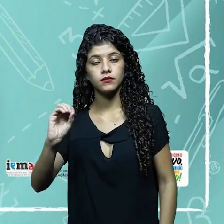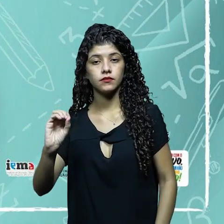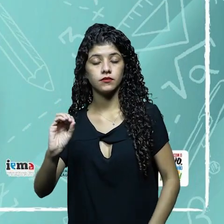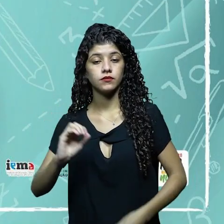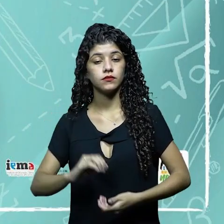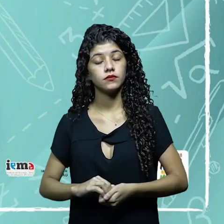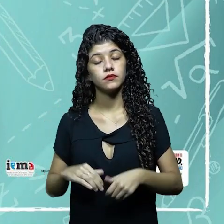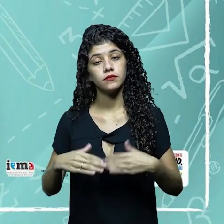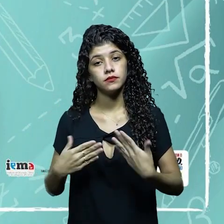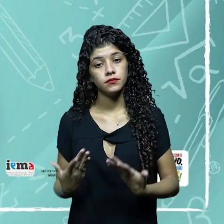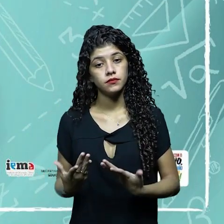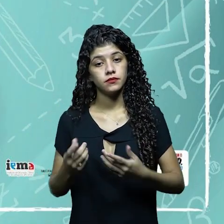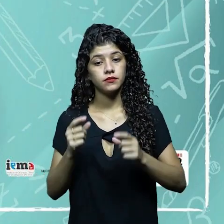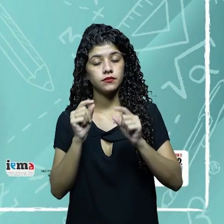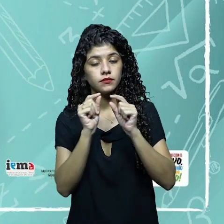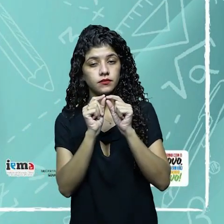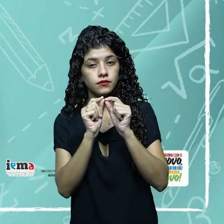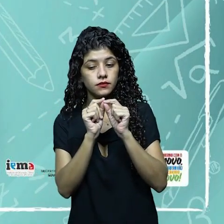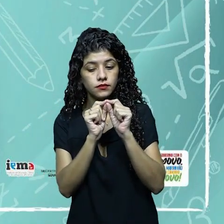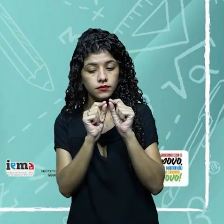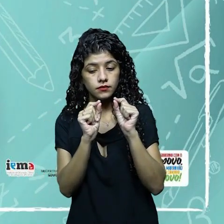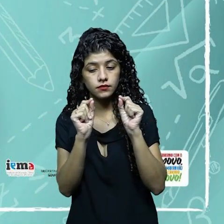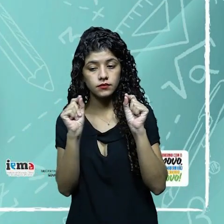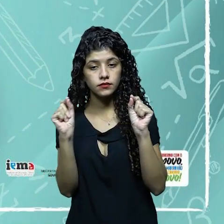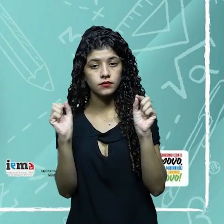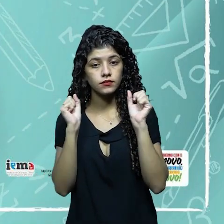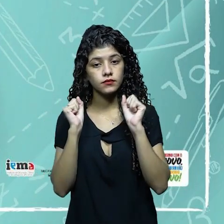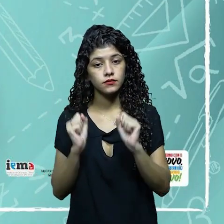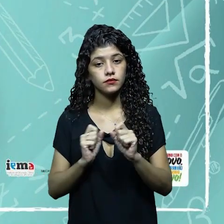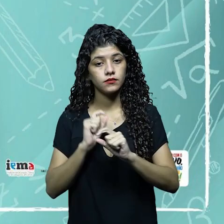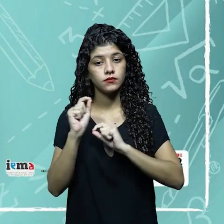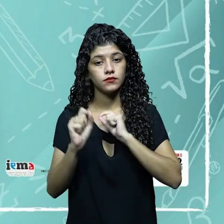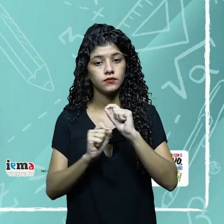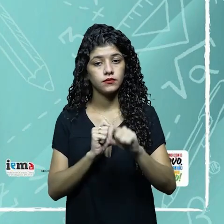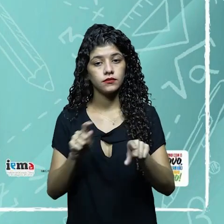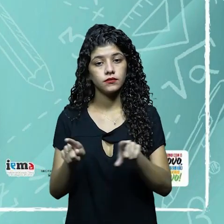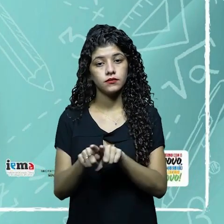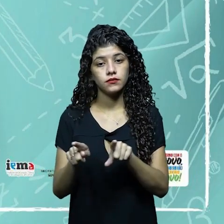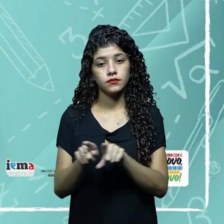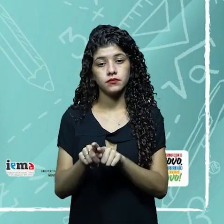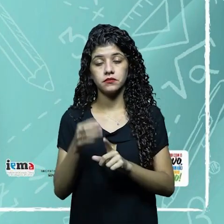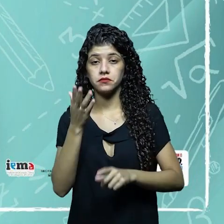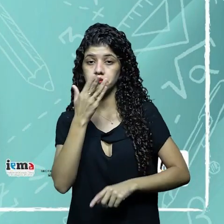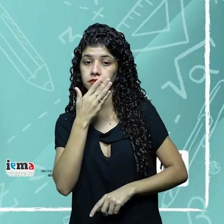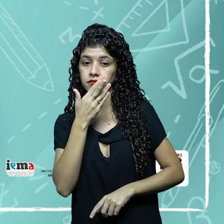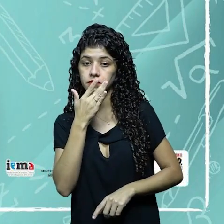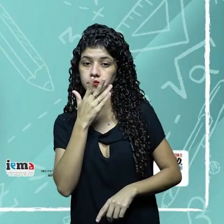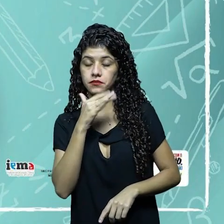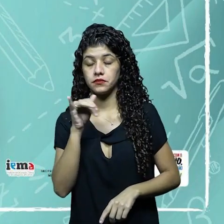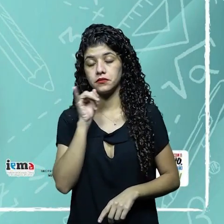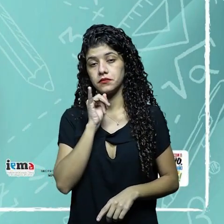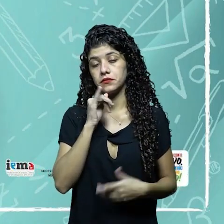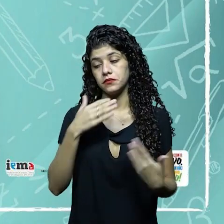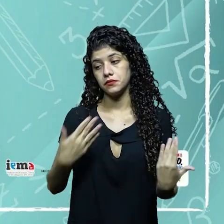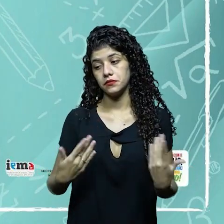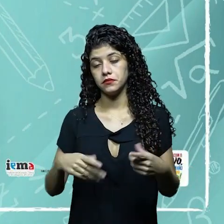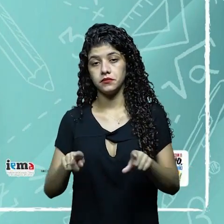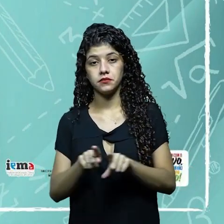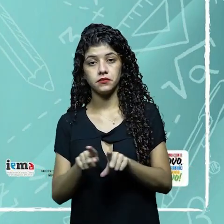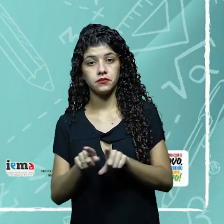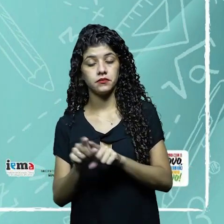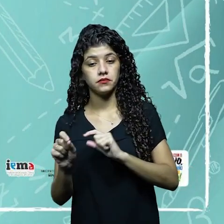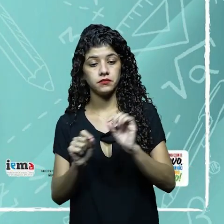Então, essas linhas, você pode configurar a linha do parafuso, você pode colocar uma linha vermelha, um exemplo, colocar uma